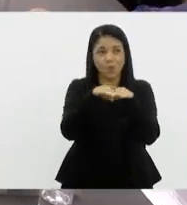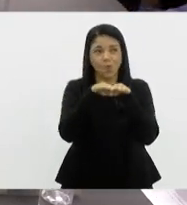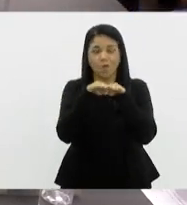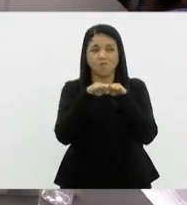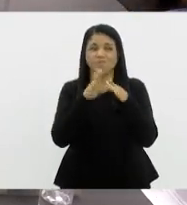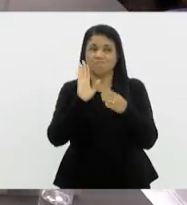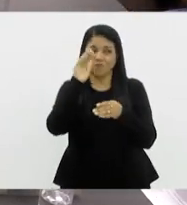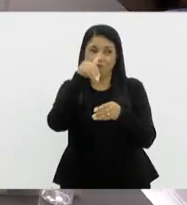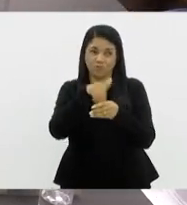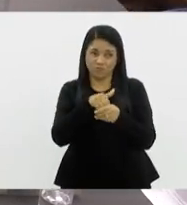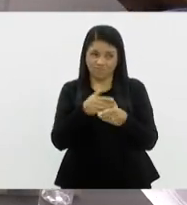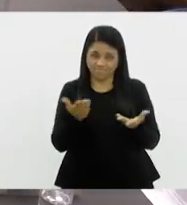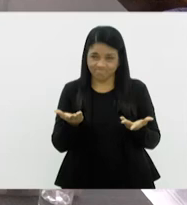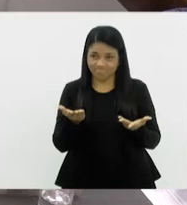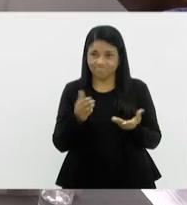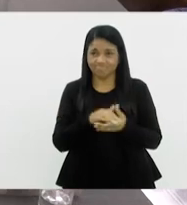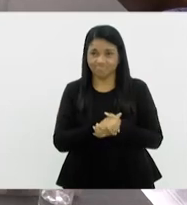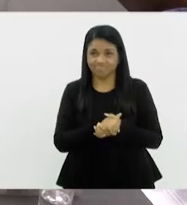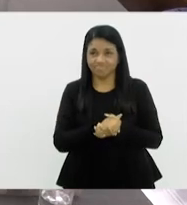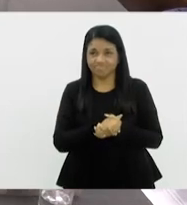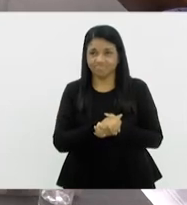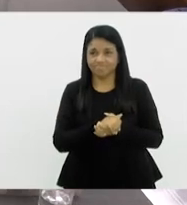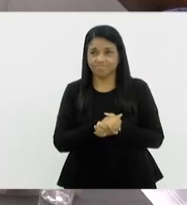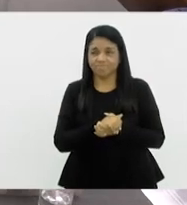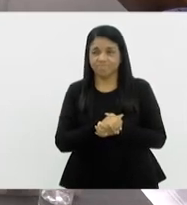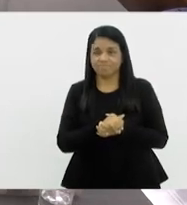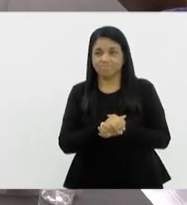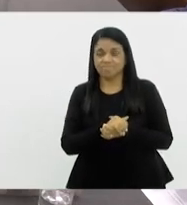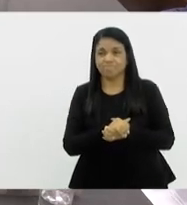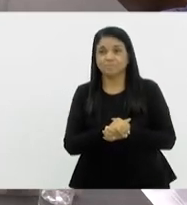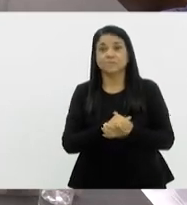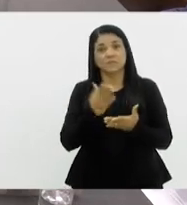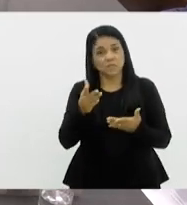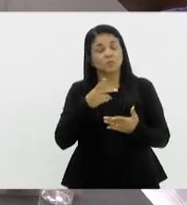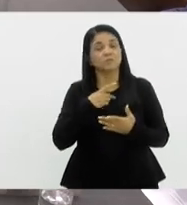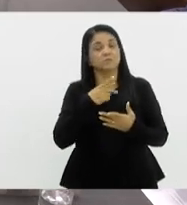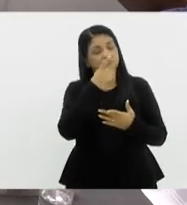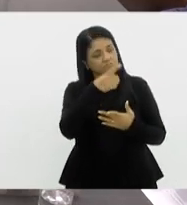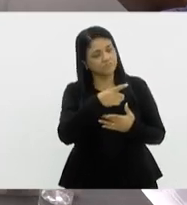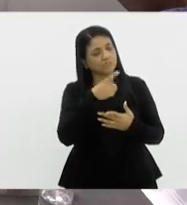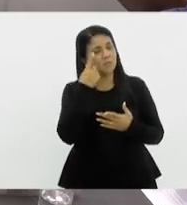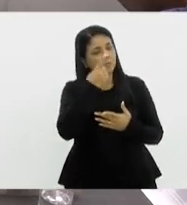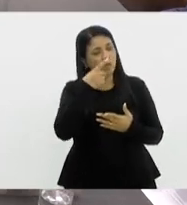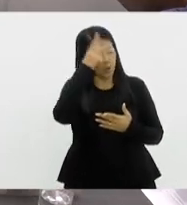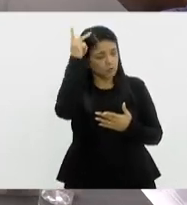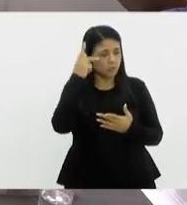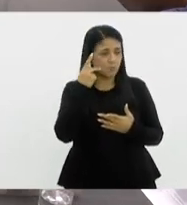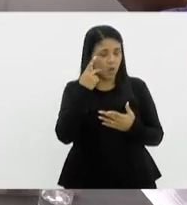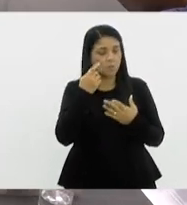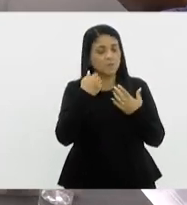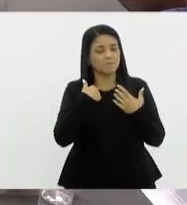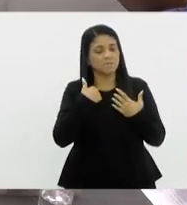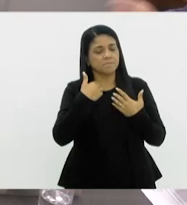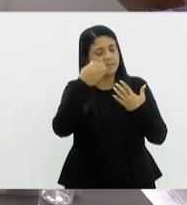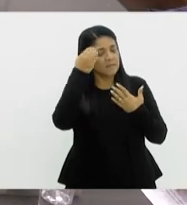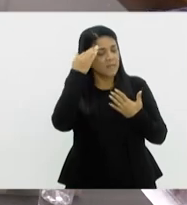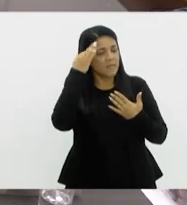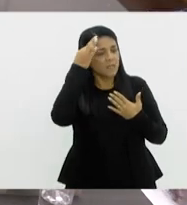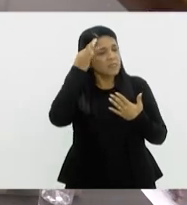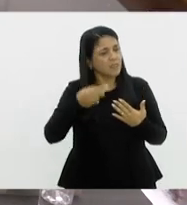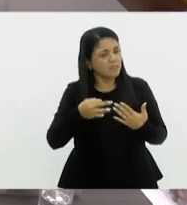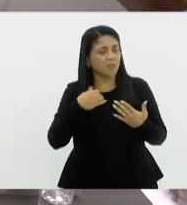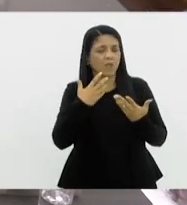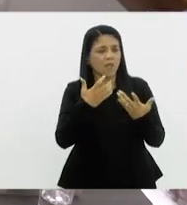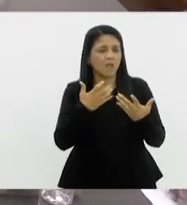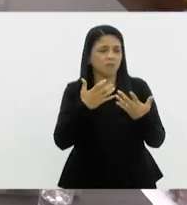parecendo. Presidente, Vossa Excelência. Se não há óbvio. Eu tenho uma dúvida, talvez Vossa Excelência Luiz Paulo possa me ajudar a entender. Né? Pelo que eu entendi,